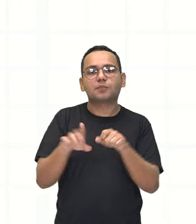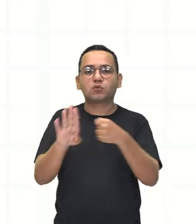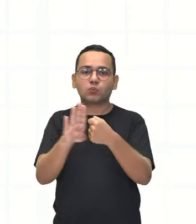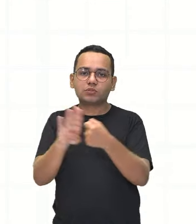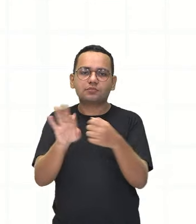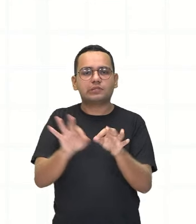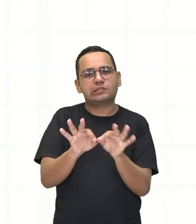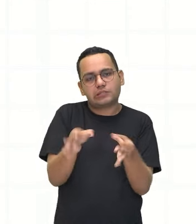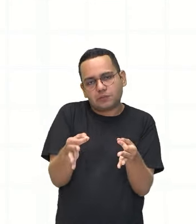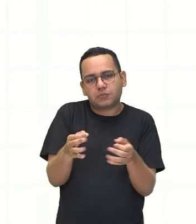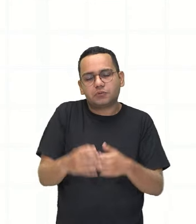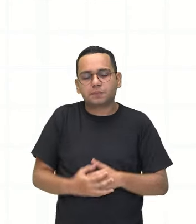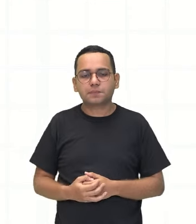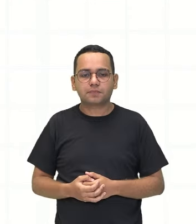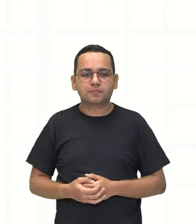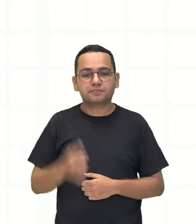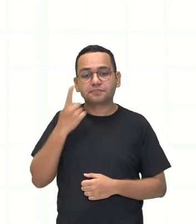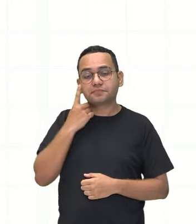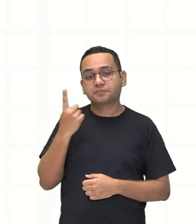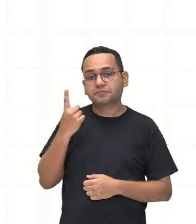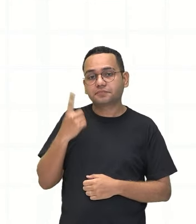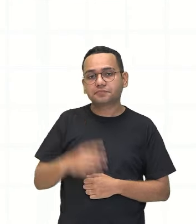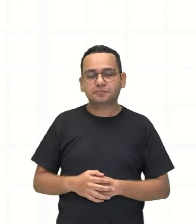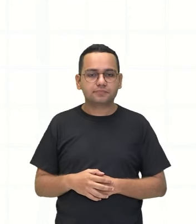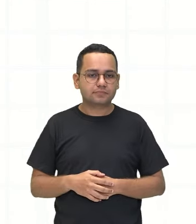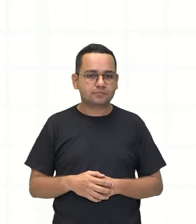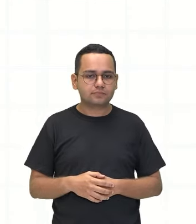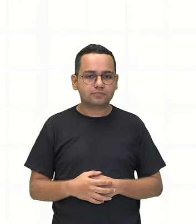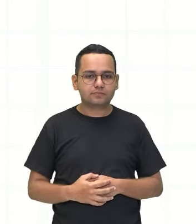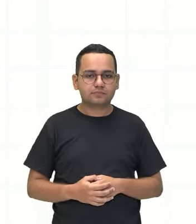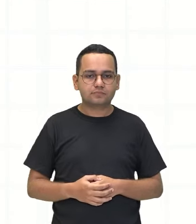comuns, como menina, janela, que são